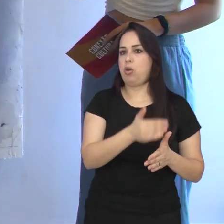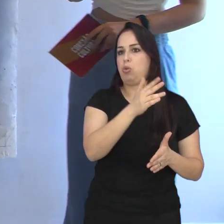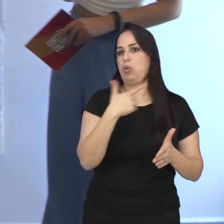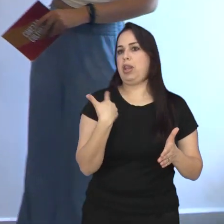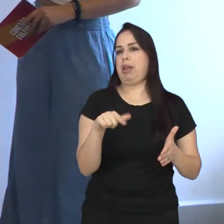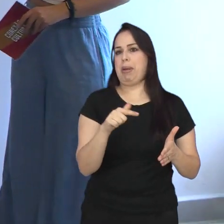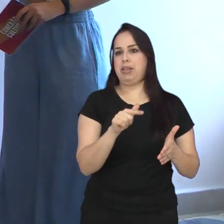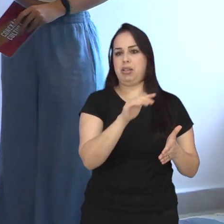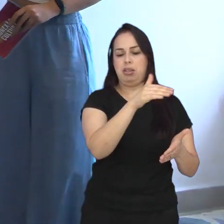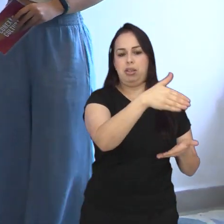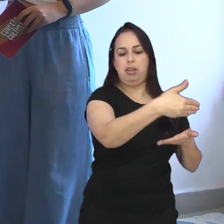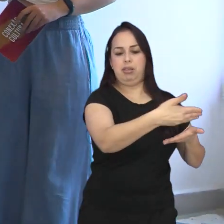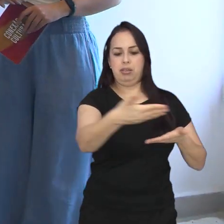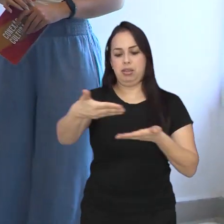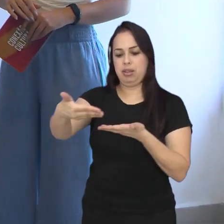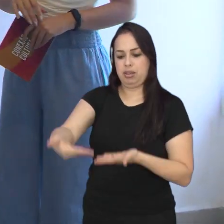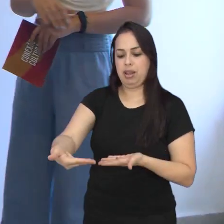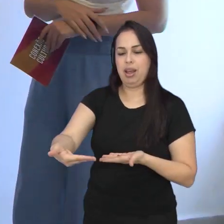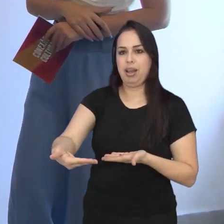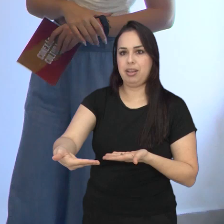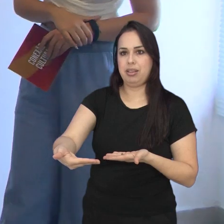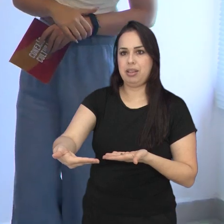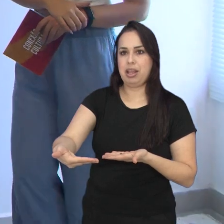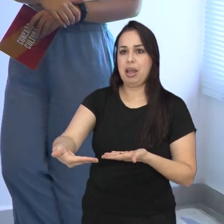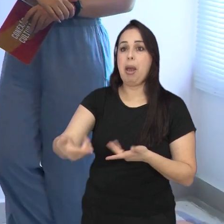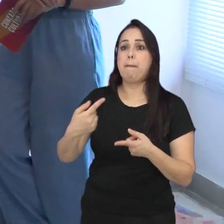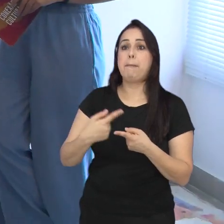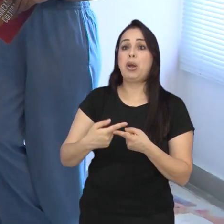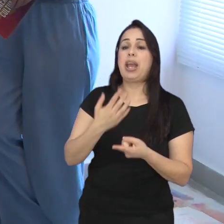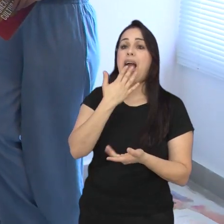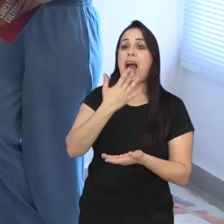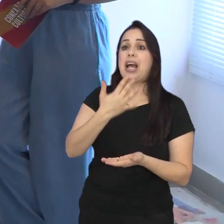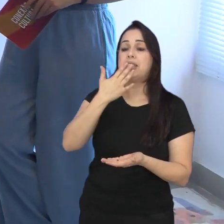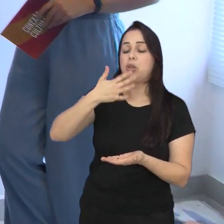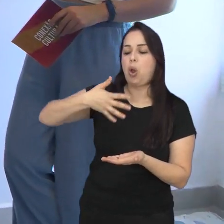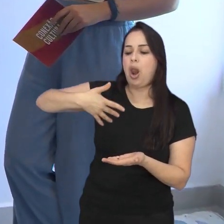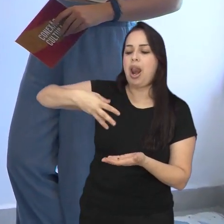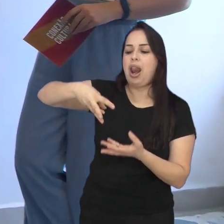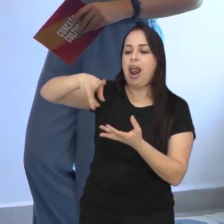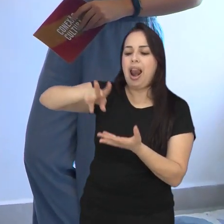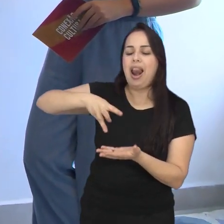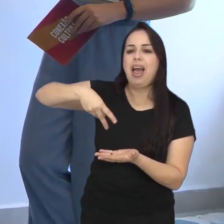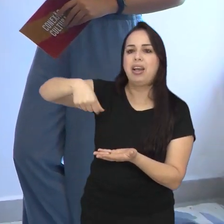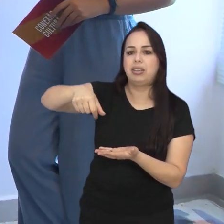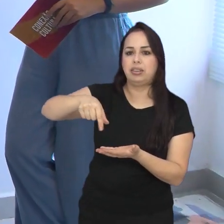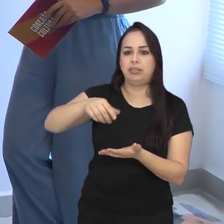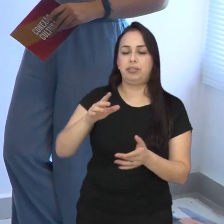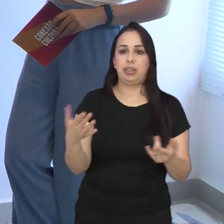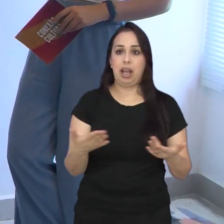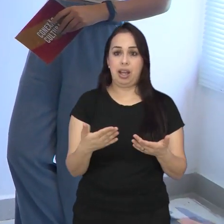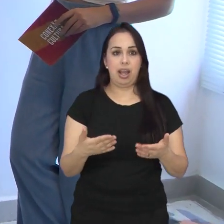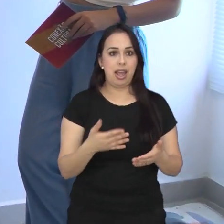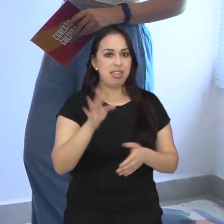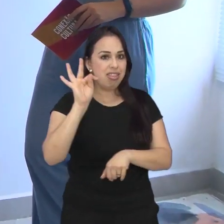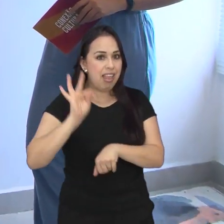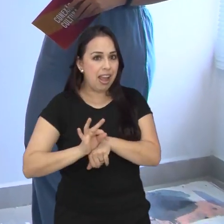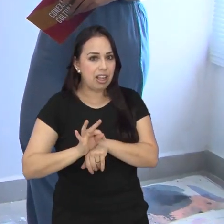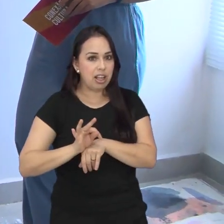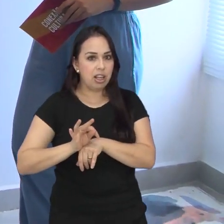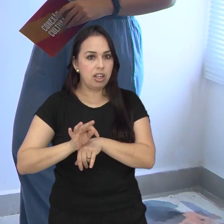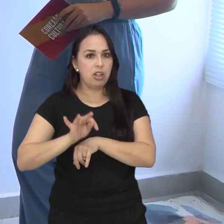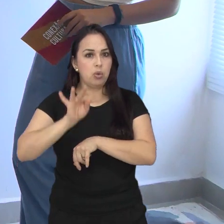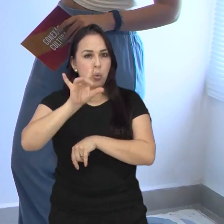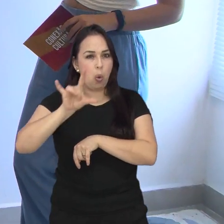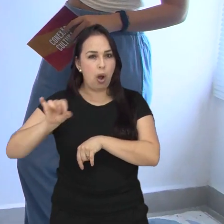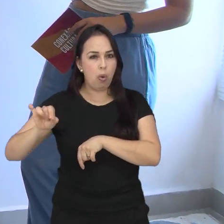trabalho com a tela nessa posição, tá? Porque eu trabalho com a tinta muito dissolvida. Essa técnica que você falou agora do